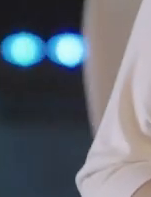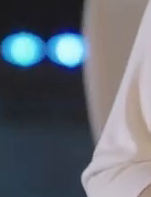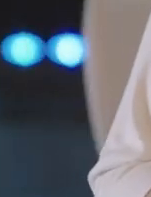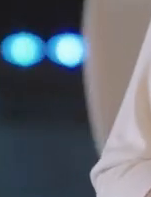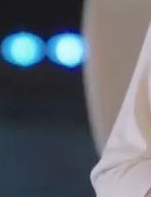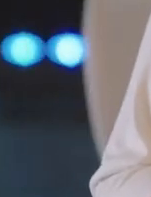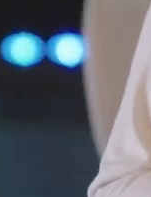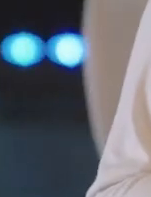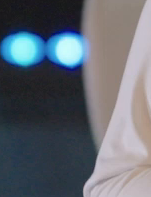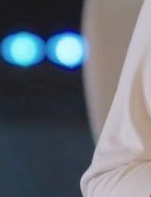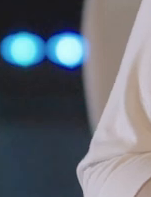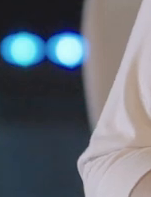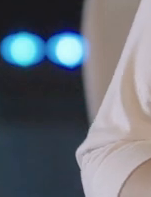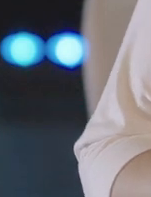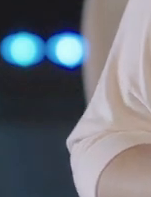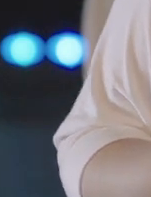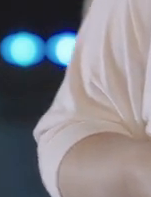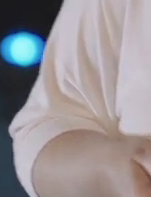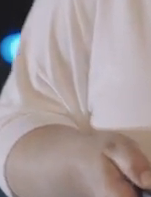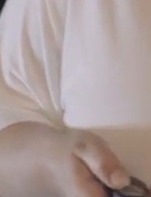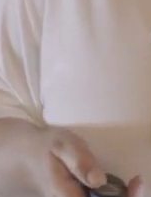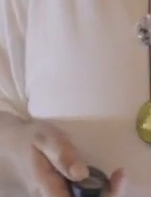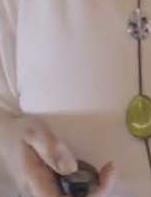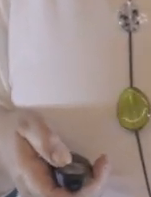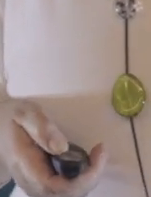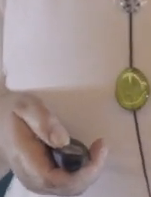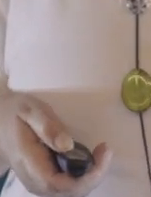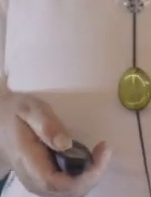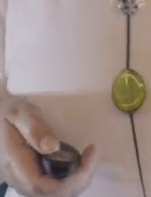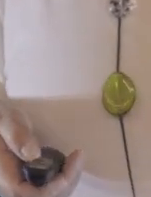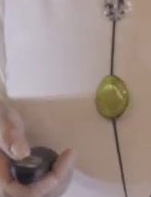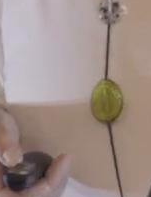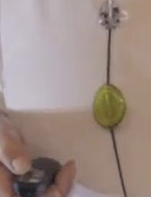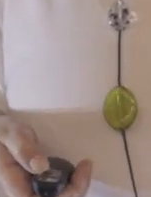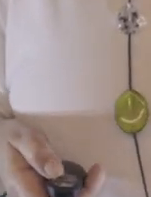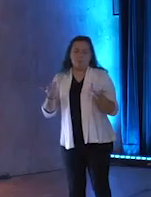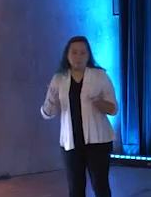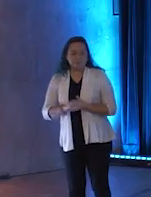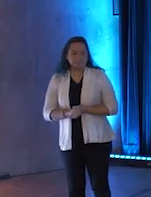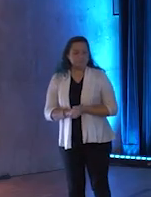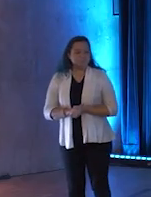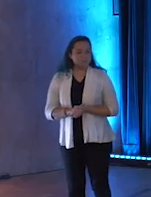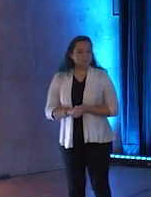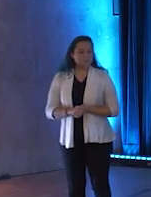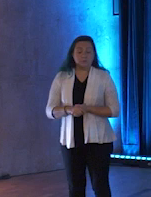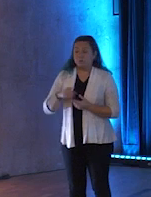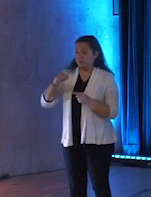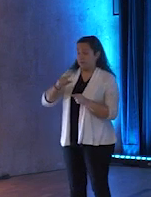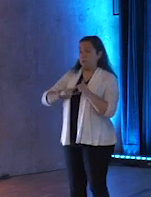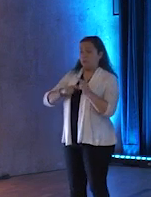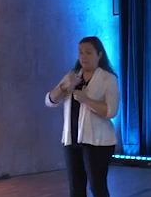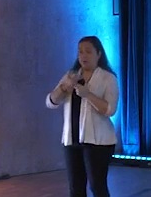faciais presentes nessas células de guarda portáteis contemporâneas, como são os celulares. Esses